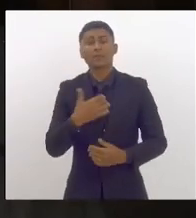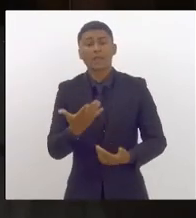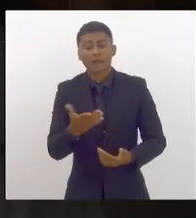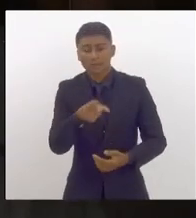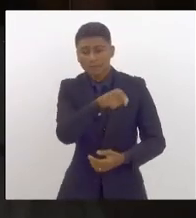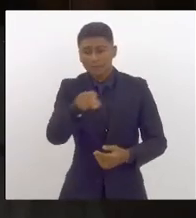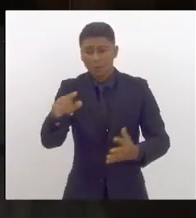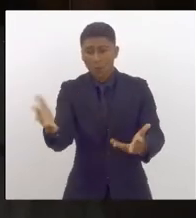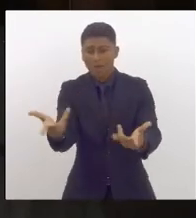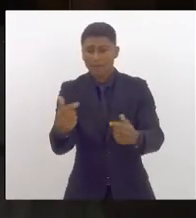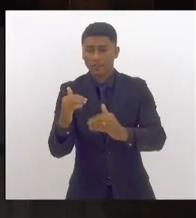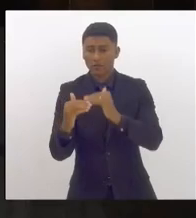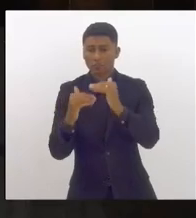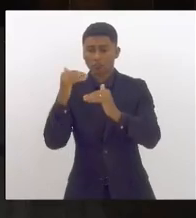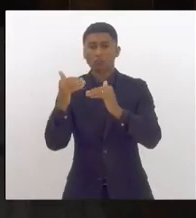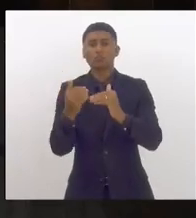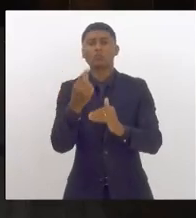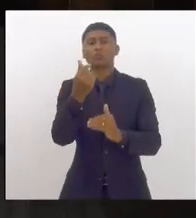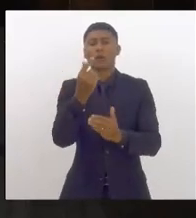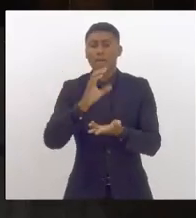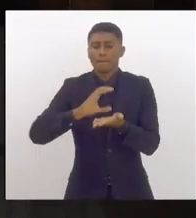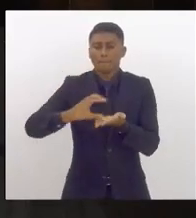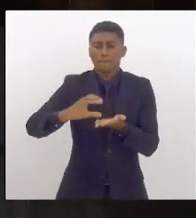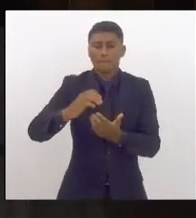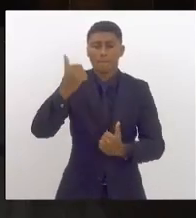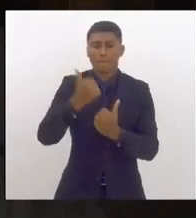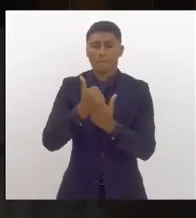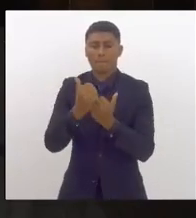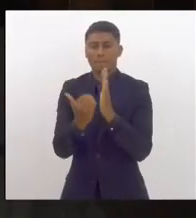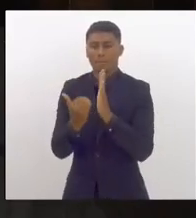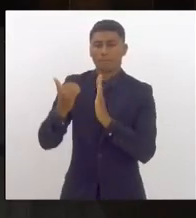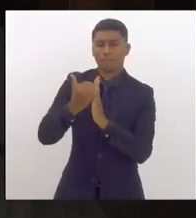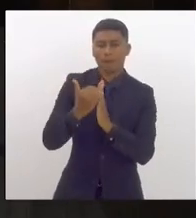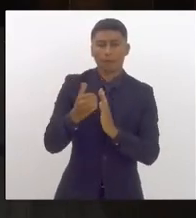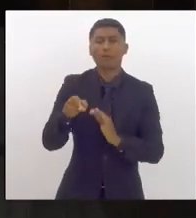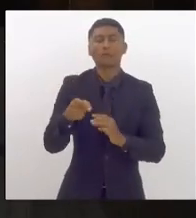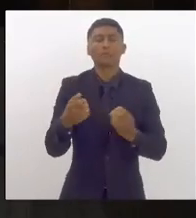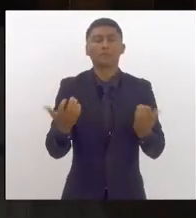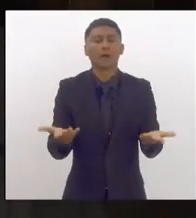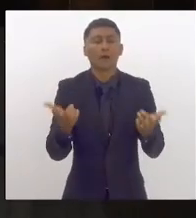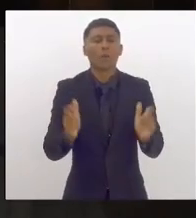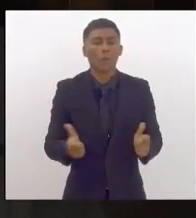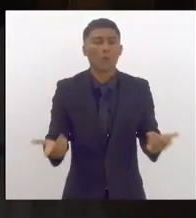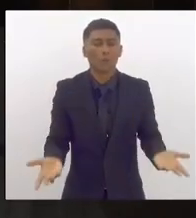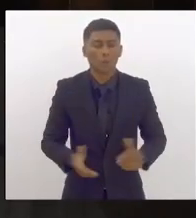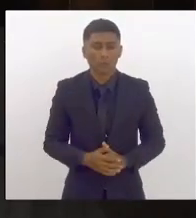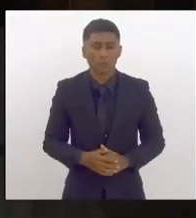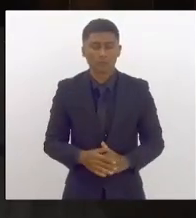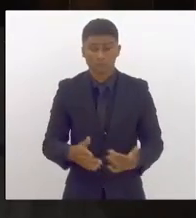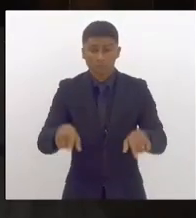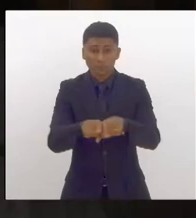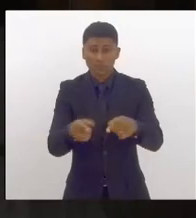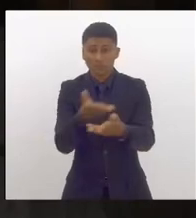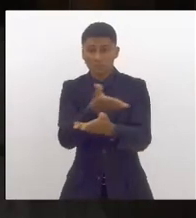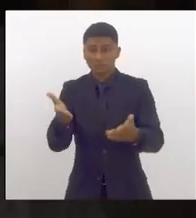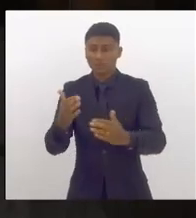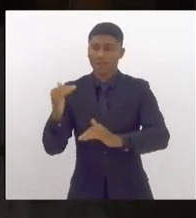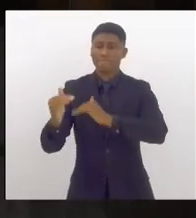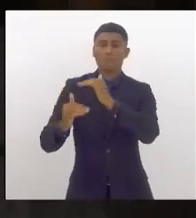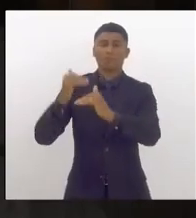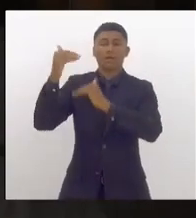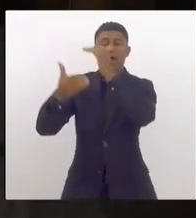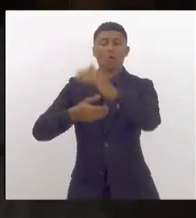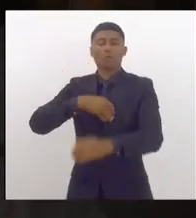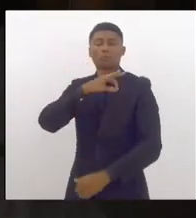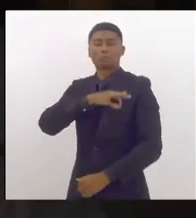qualificação onde está a gratificação por desempenho integral e onde está evolução na carreira progressão na carreira